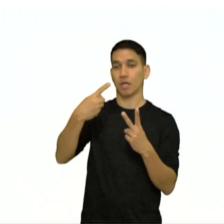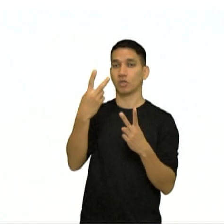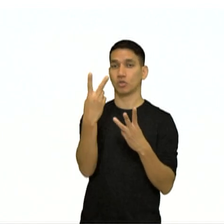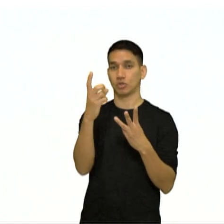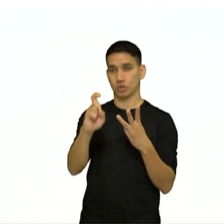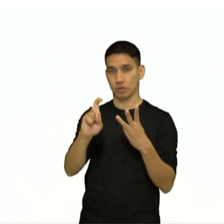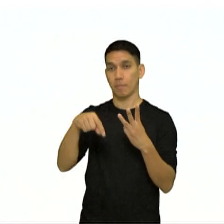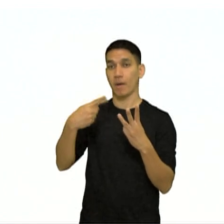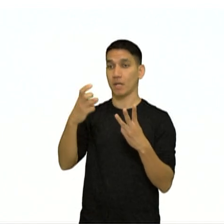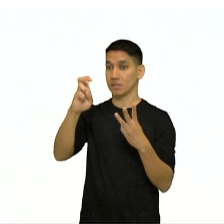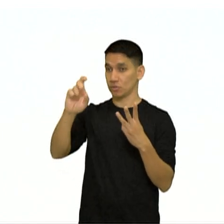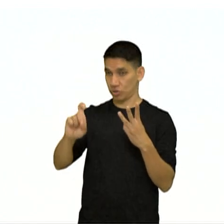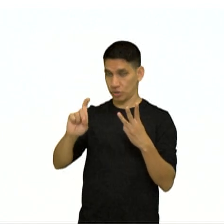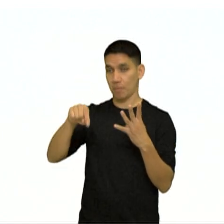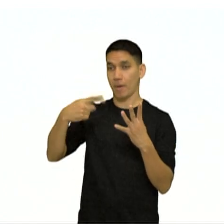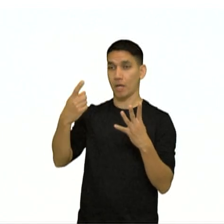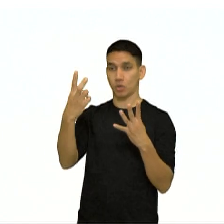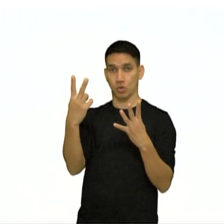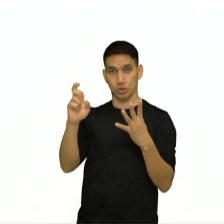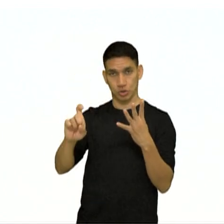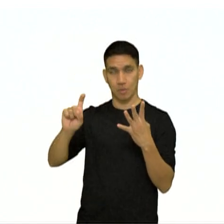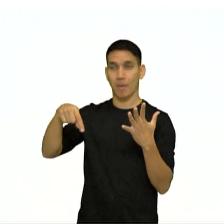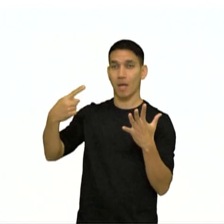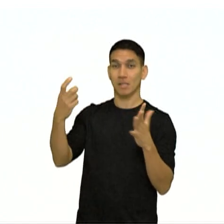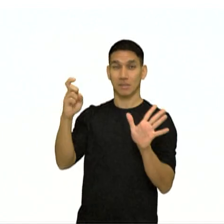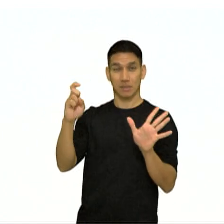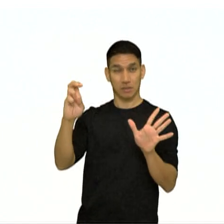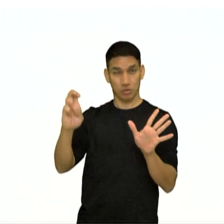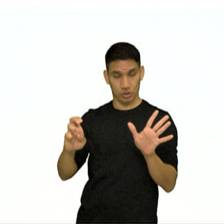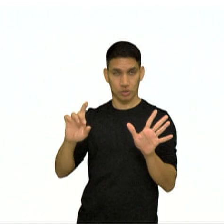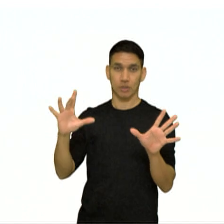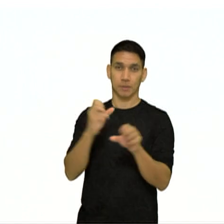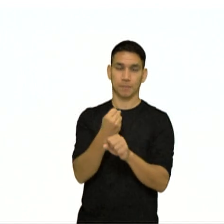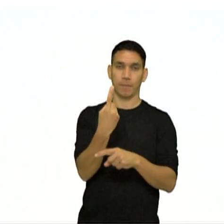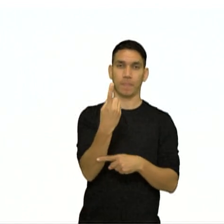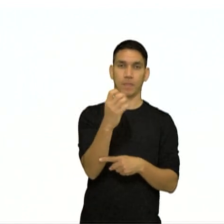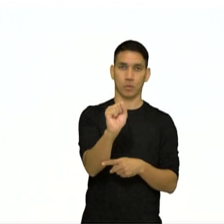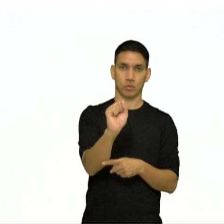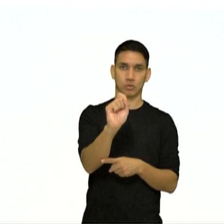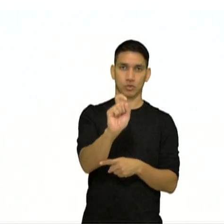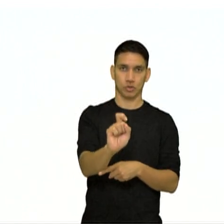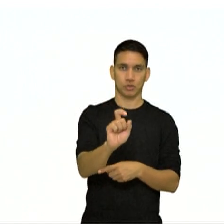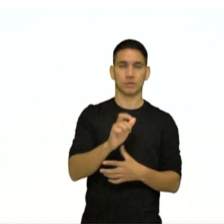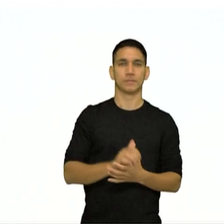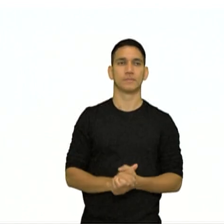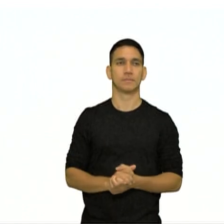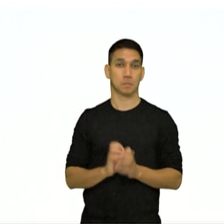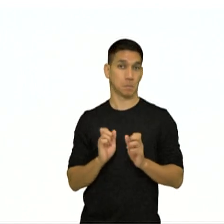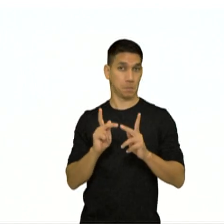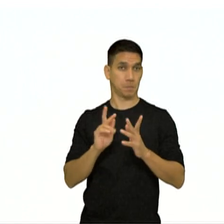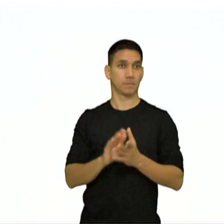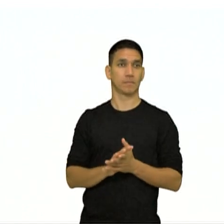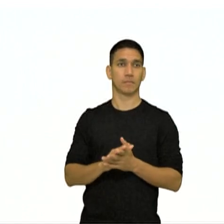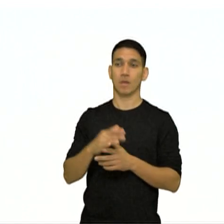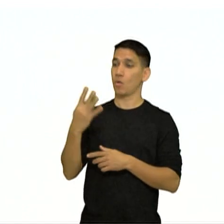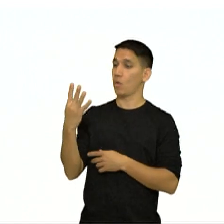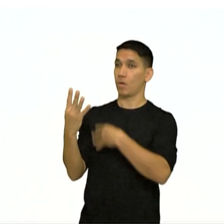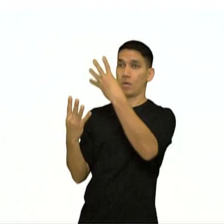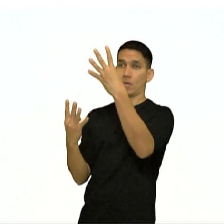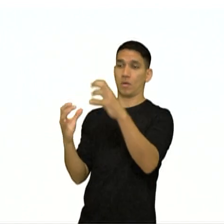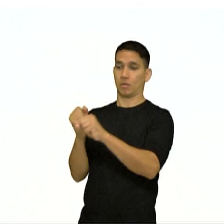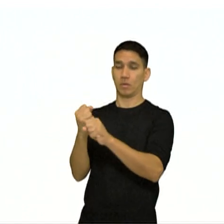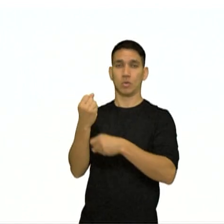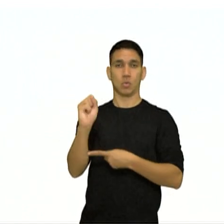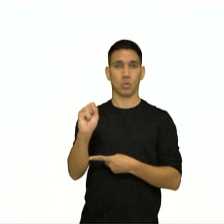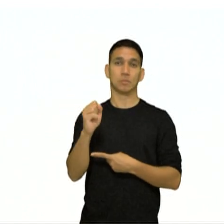+ 5 x + 2x + 5x 18x Tá certo e quatro mais quatro